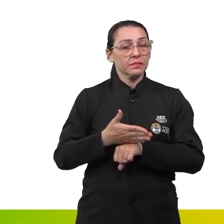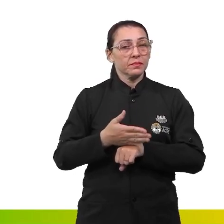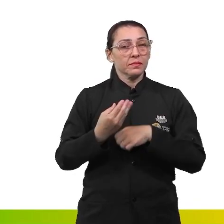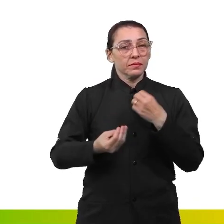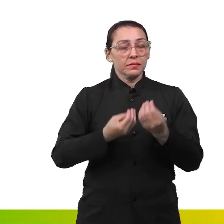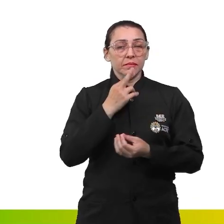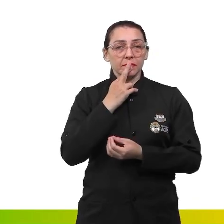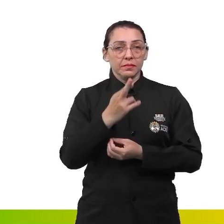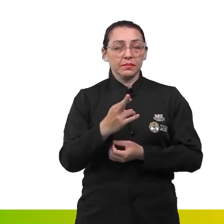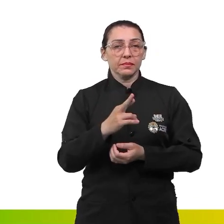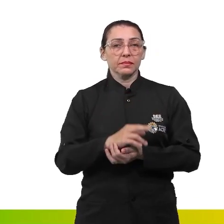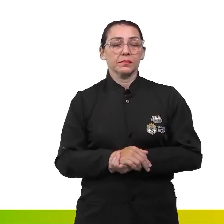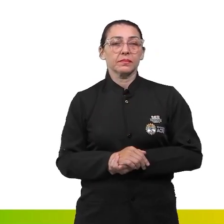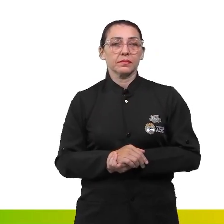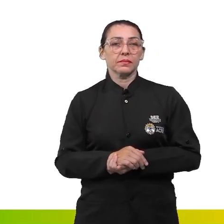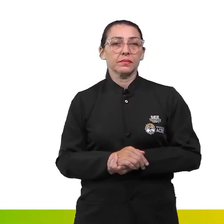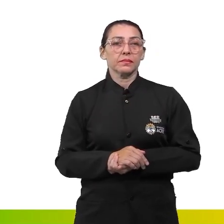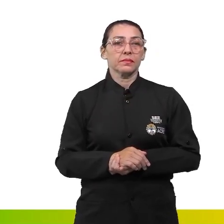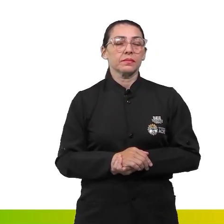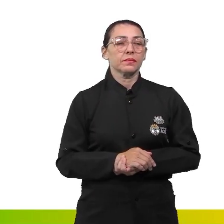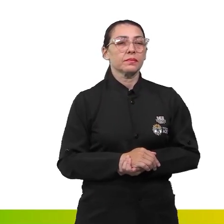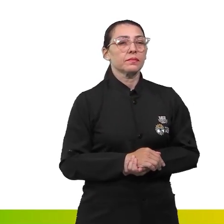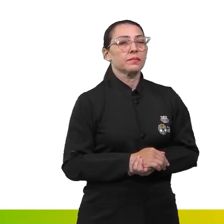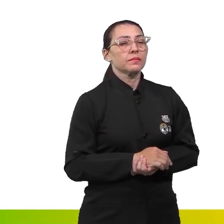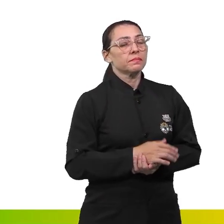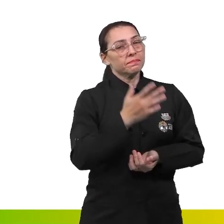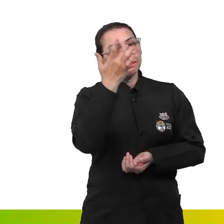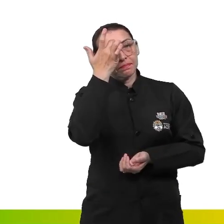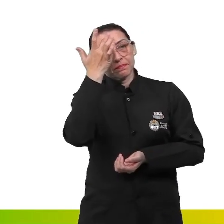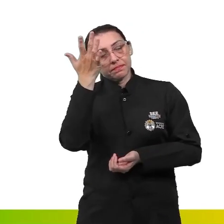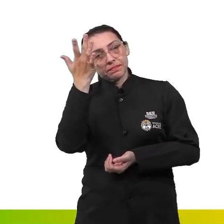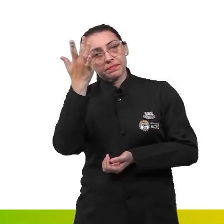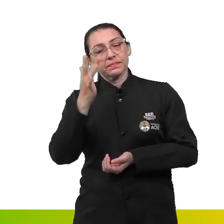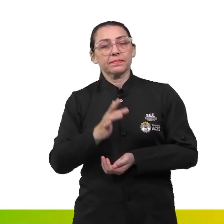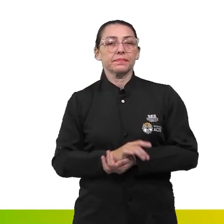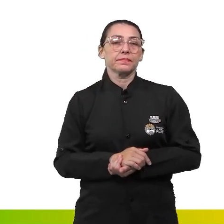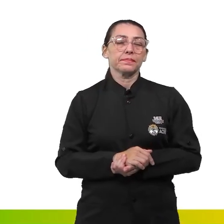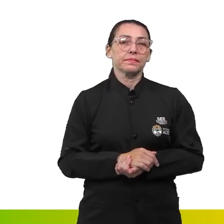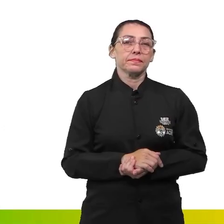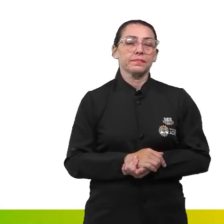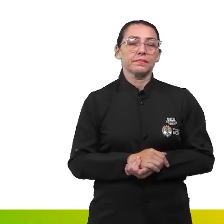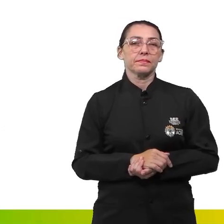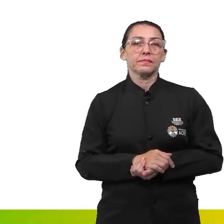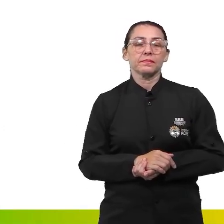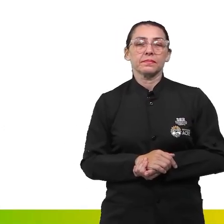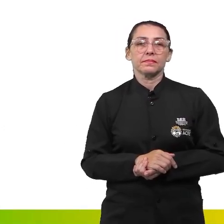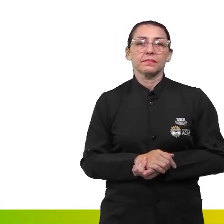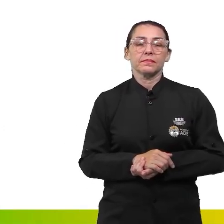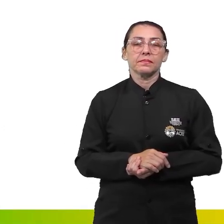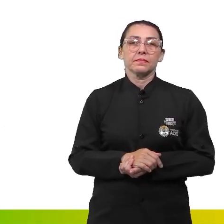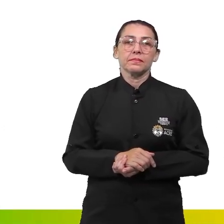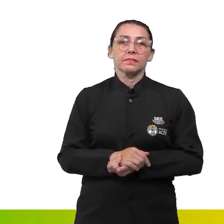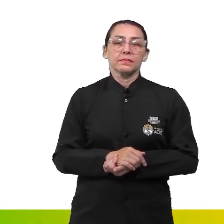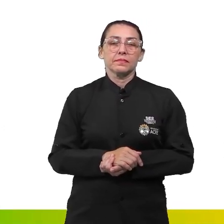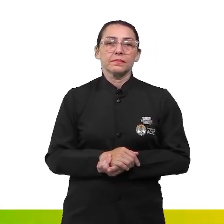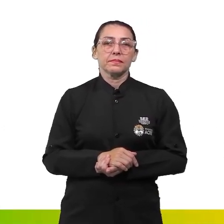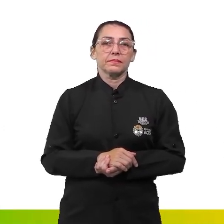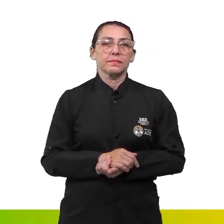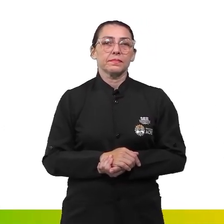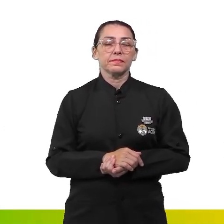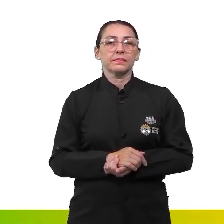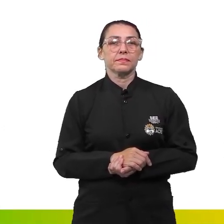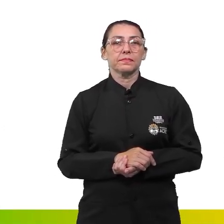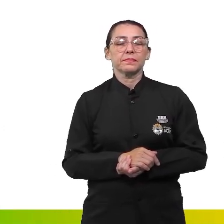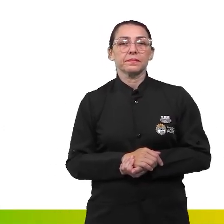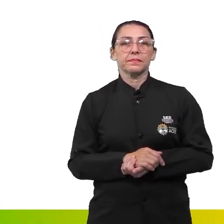resolver uma questão. Vou pegar essa questão aqui para fazer isso porque ela é muito fácil, tá? Pelo nosso conhecimento, pela aula, vocês já